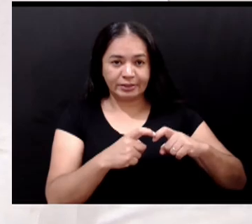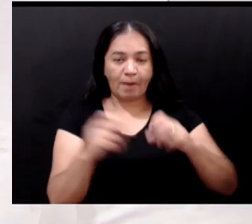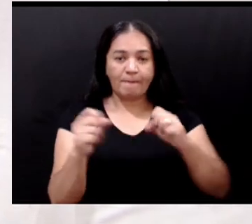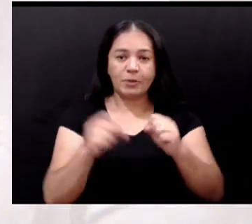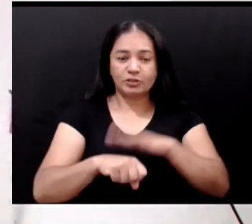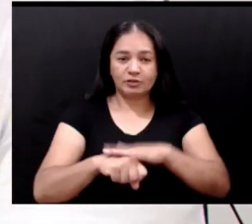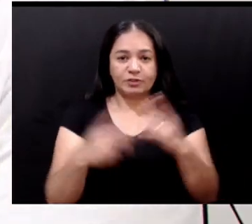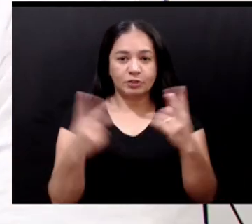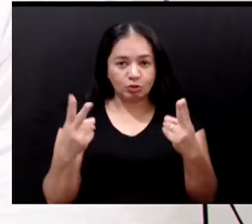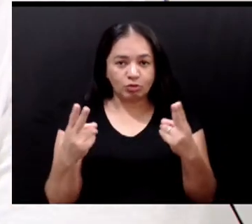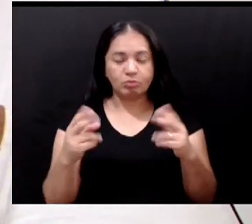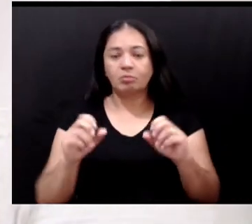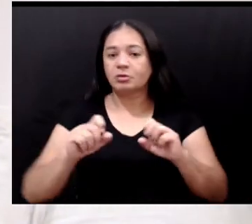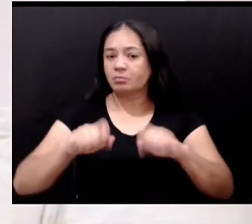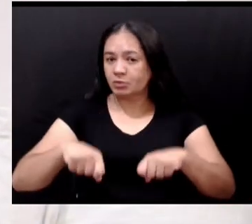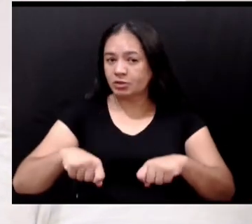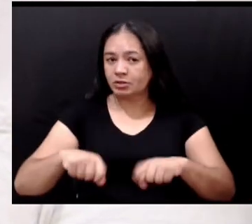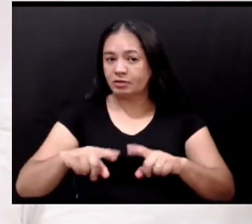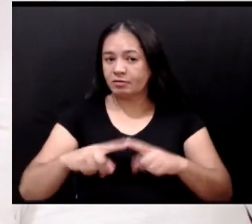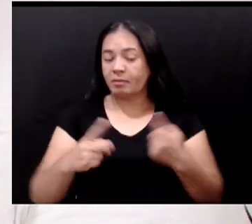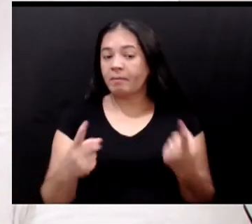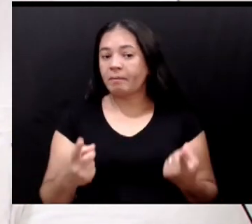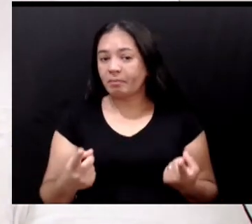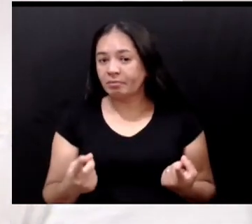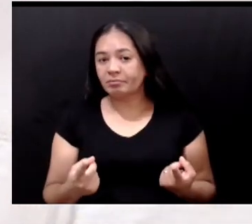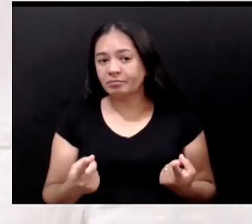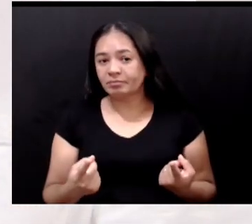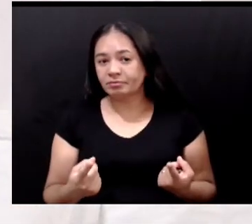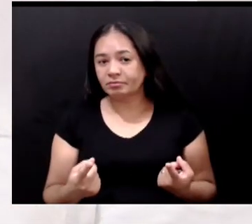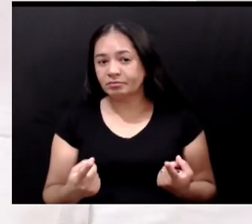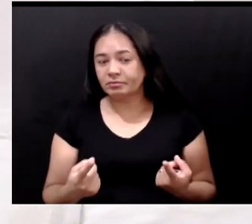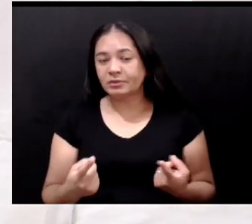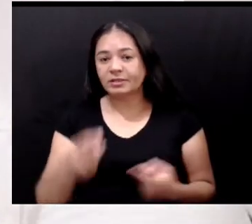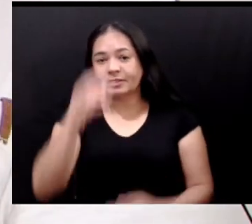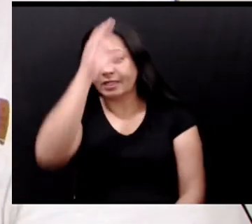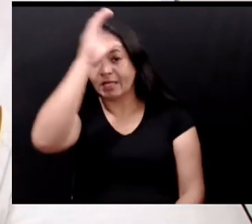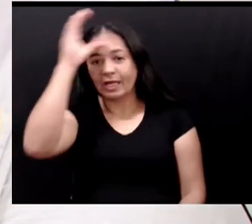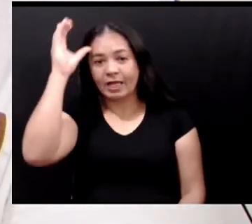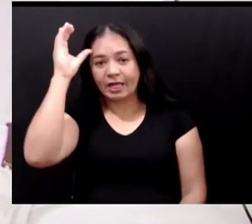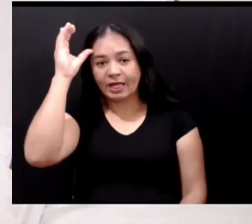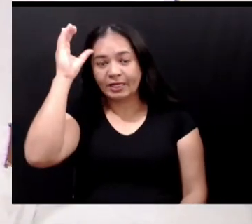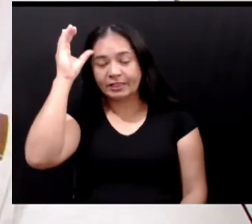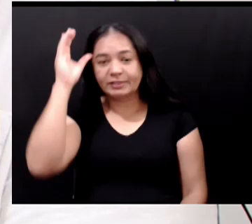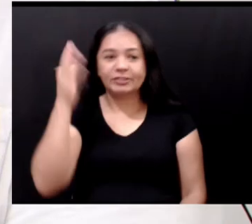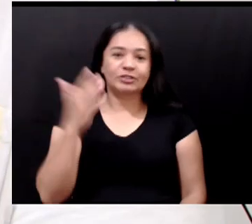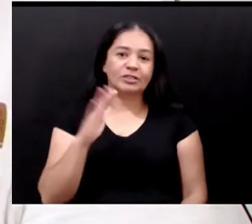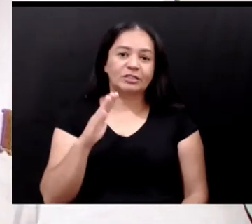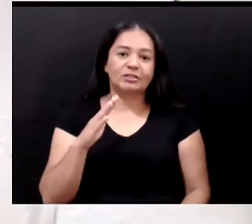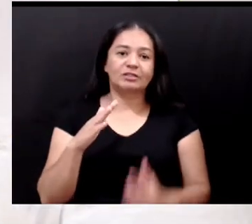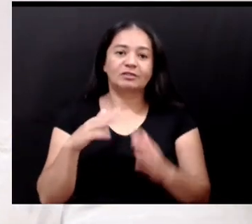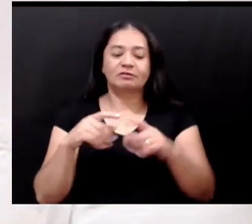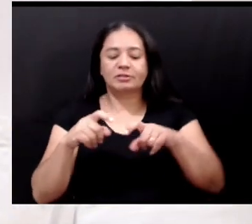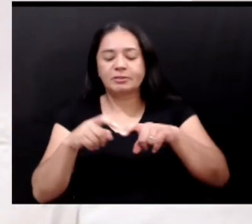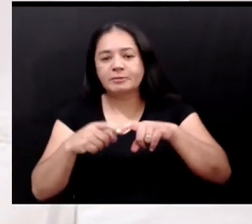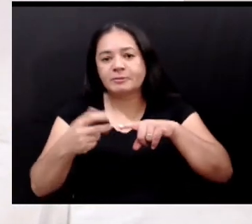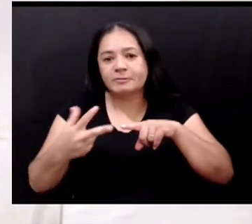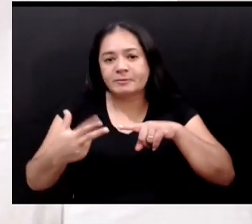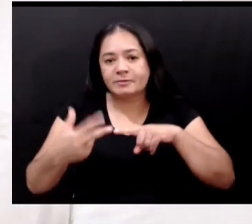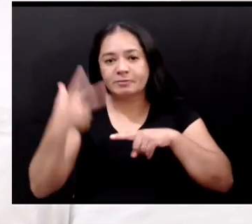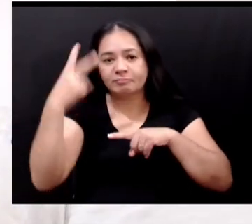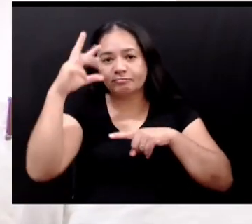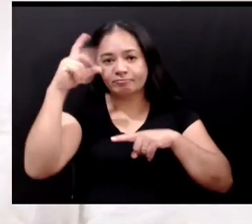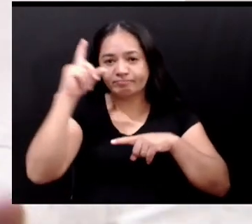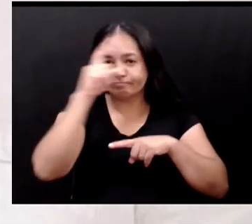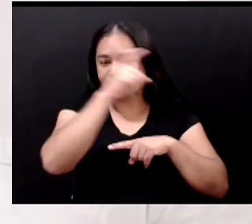Até dá, né? A sua cliente de estética está com uma unha encravada ou ela tem um calo, você tira,